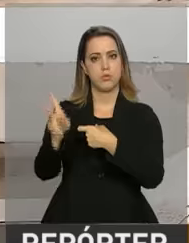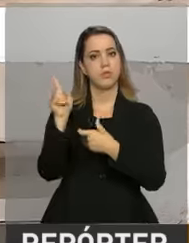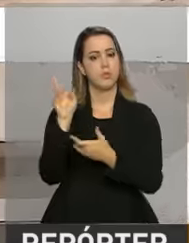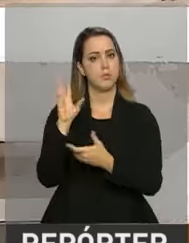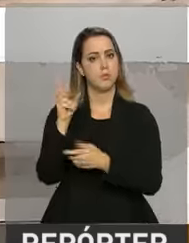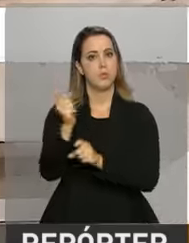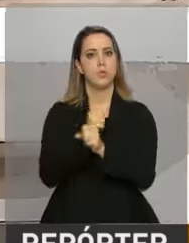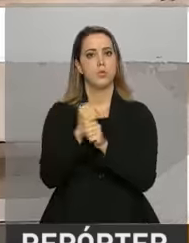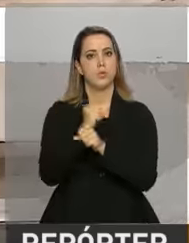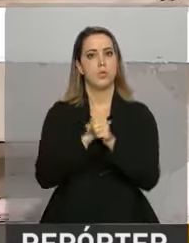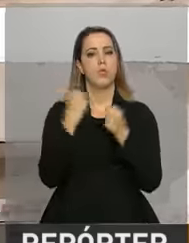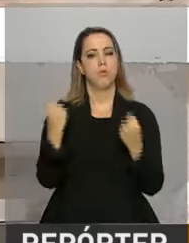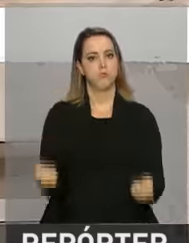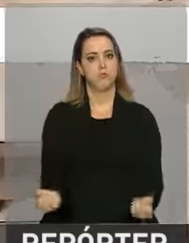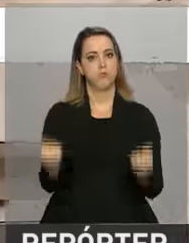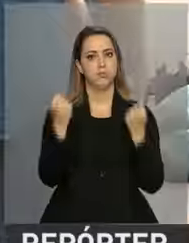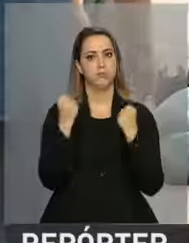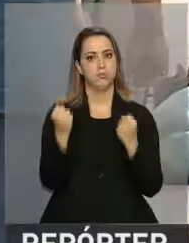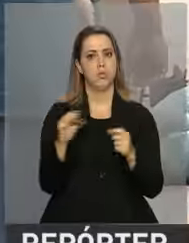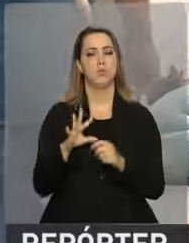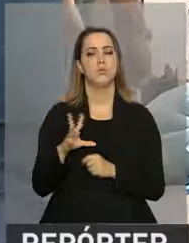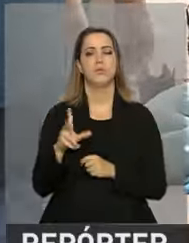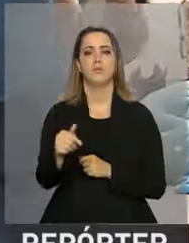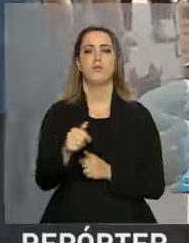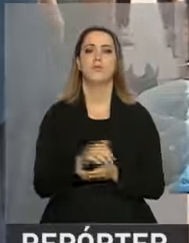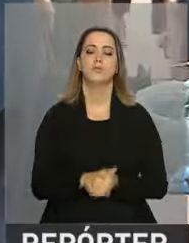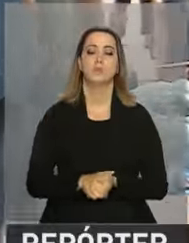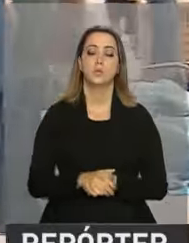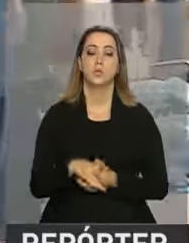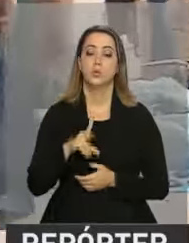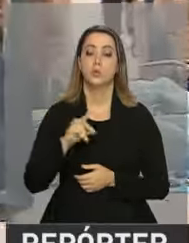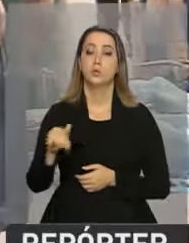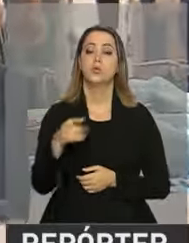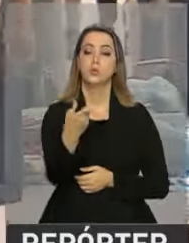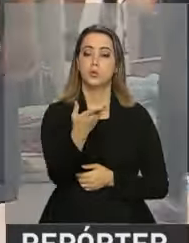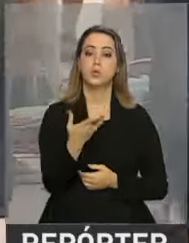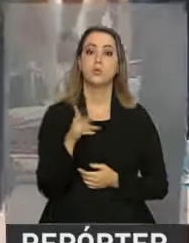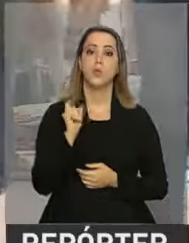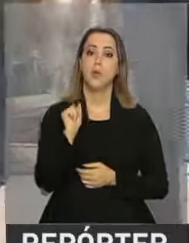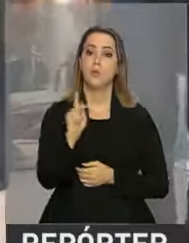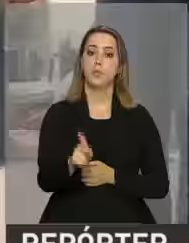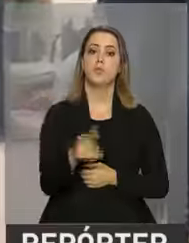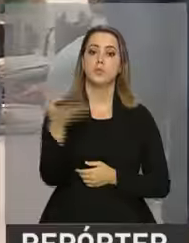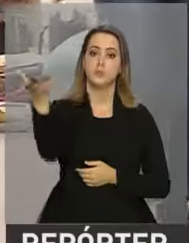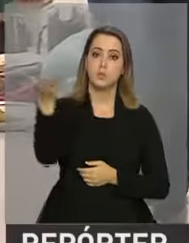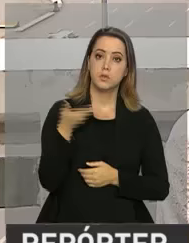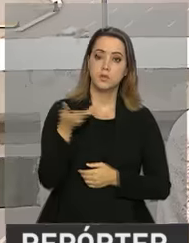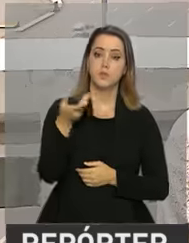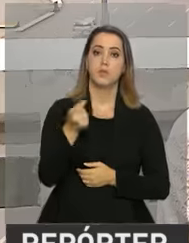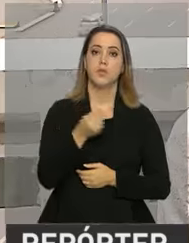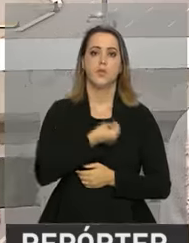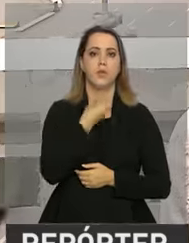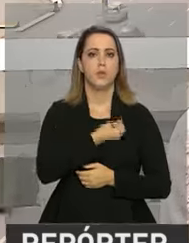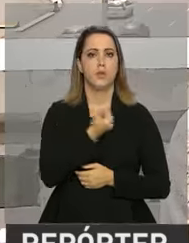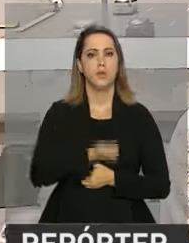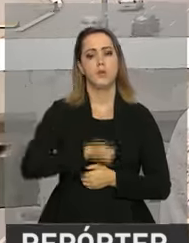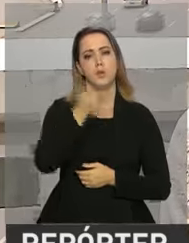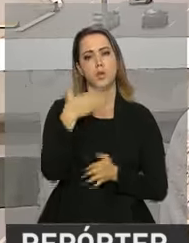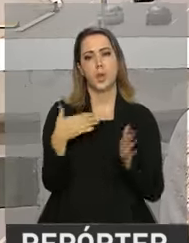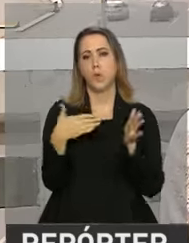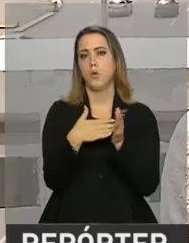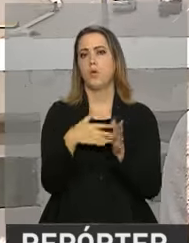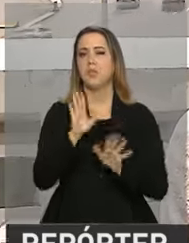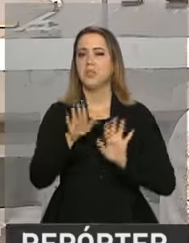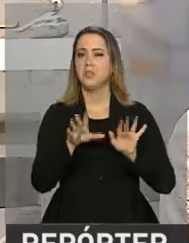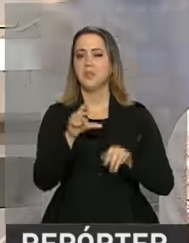pratico exercício físico de segunda a sexta. A aposentada investe em qualidade de vida para chegar, segundo ela, pelo menos